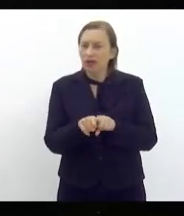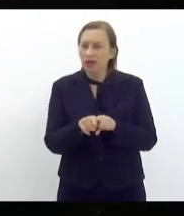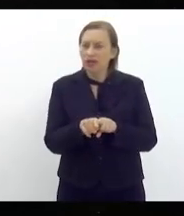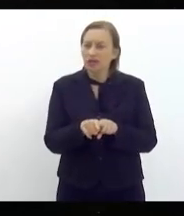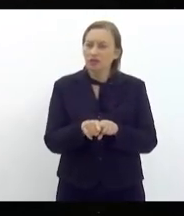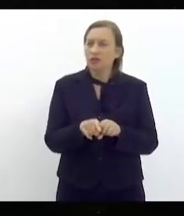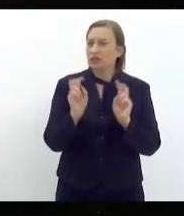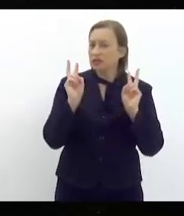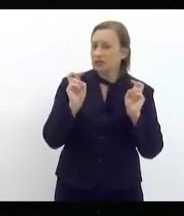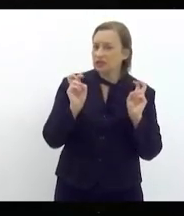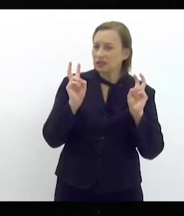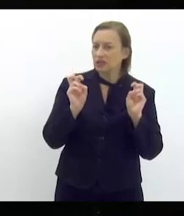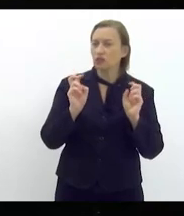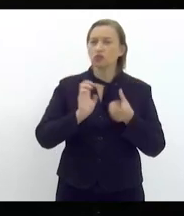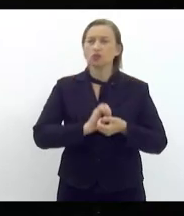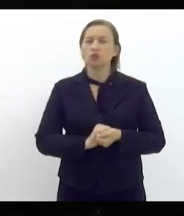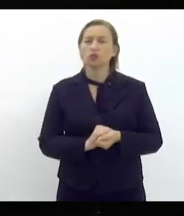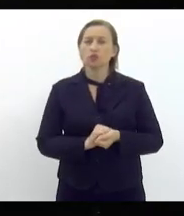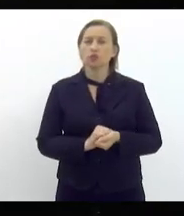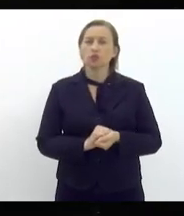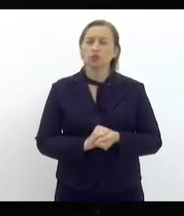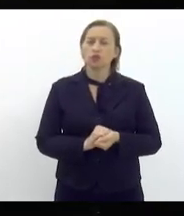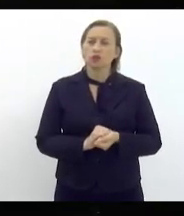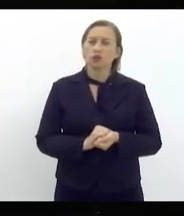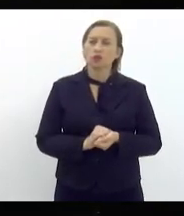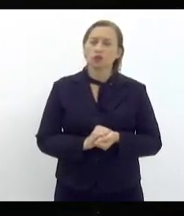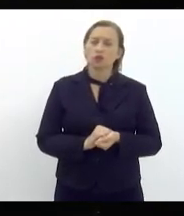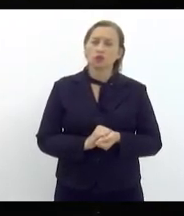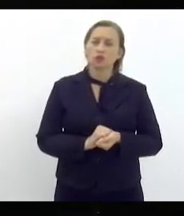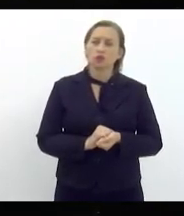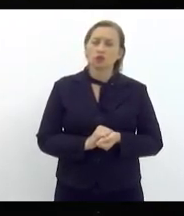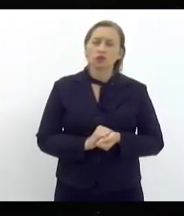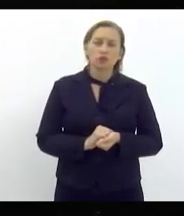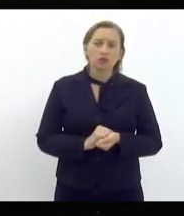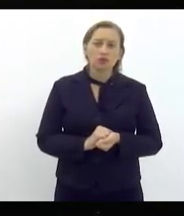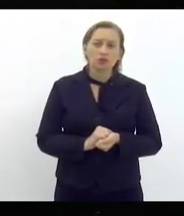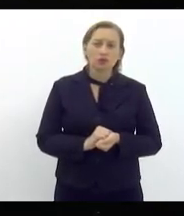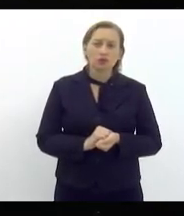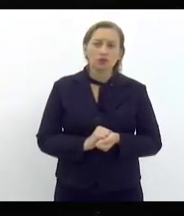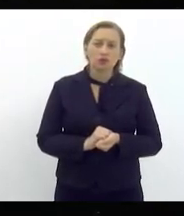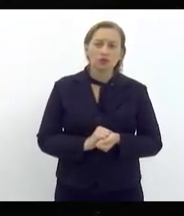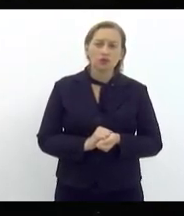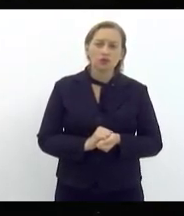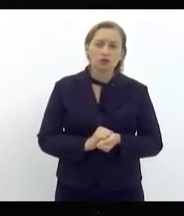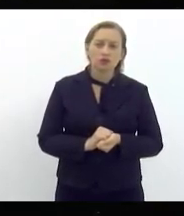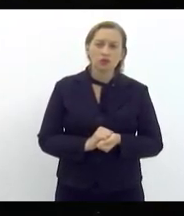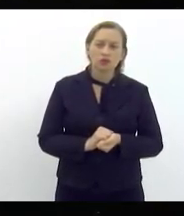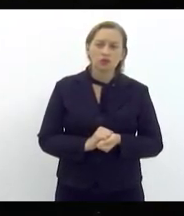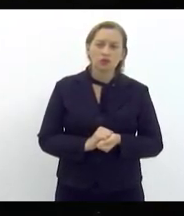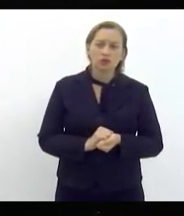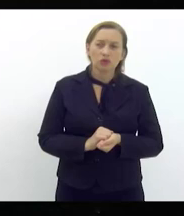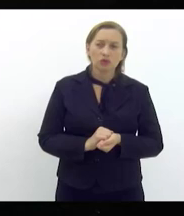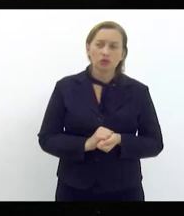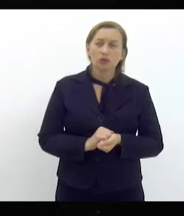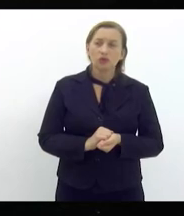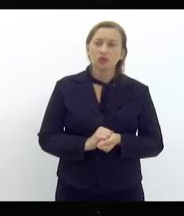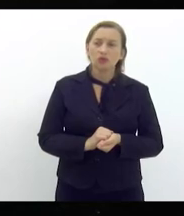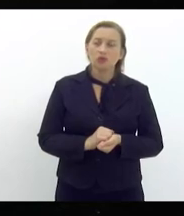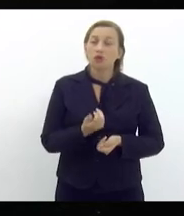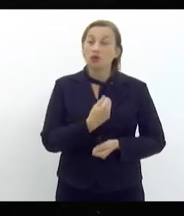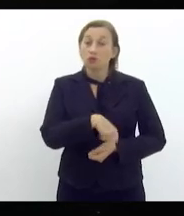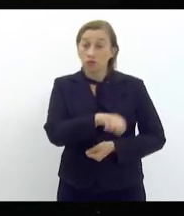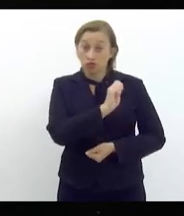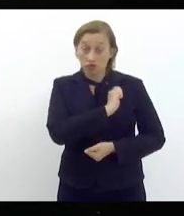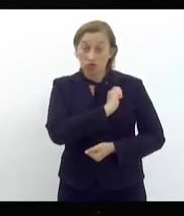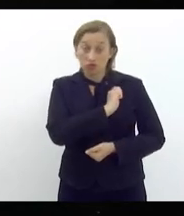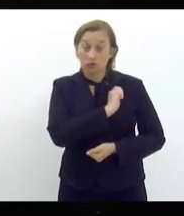questão, a questão do preceito do regime de recuperação fiscal.